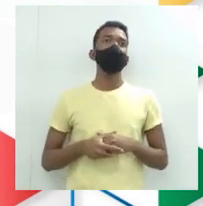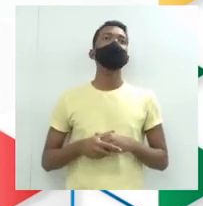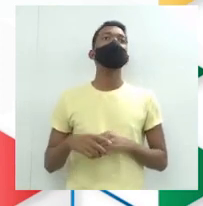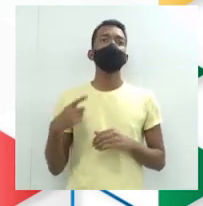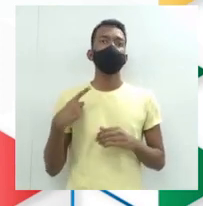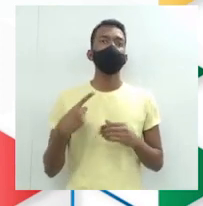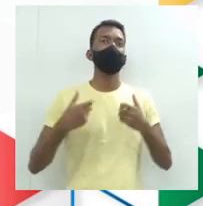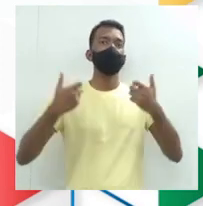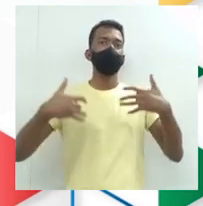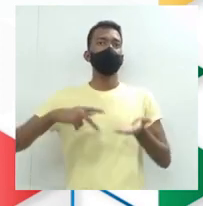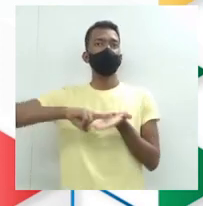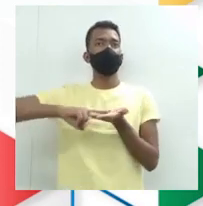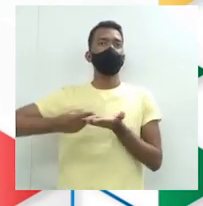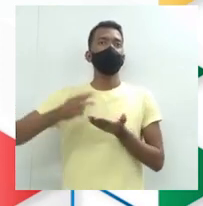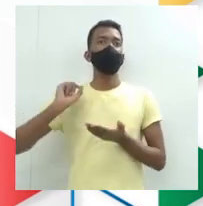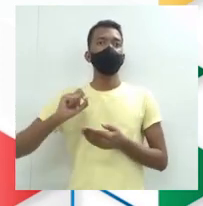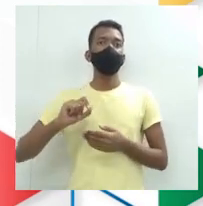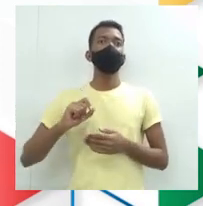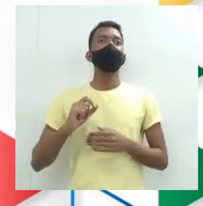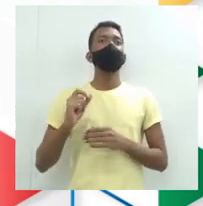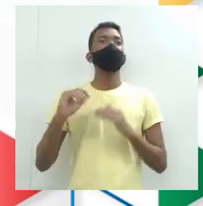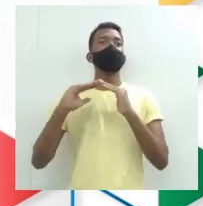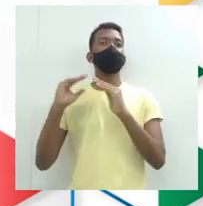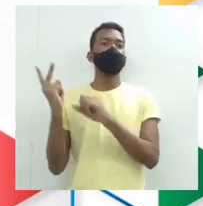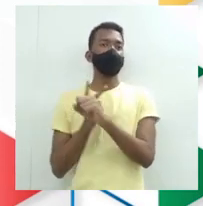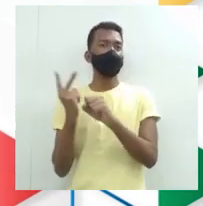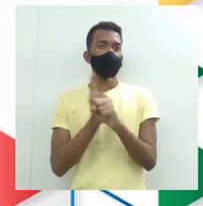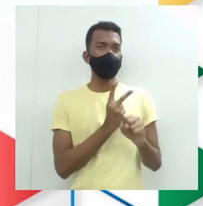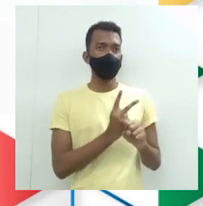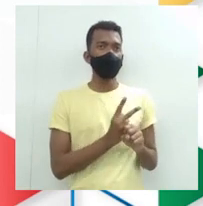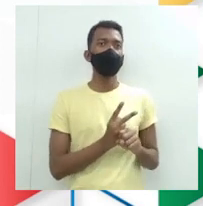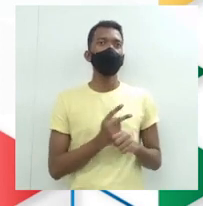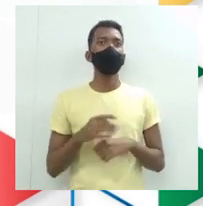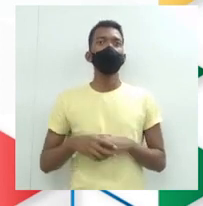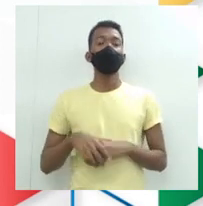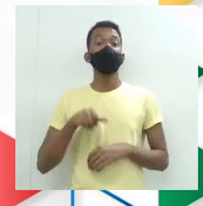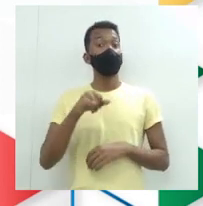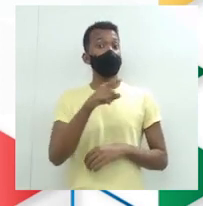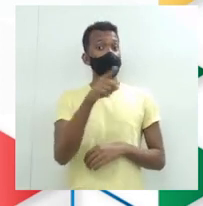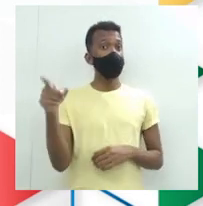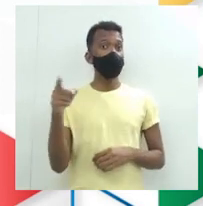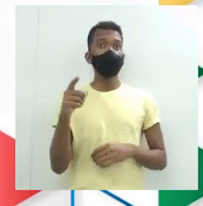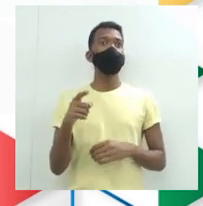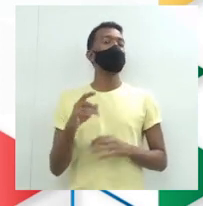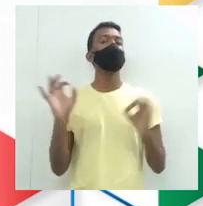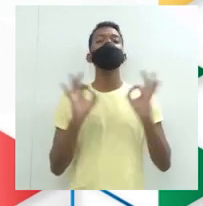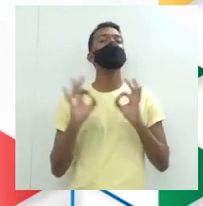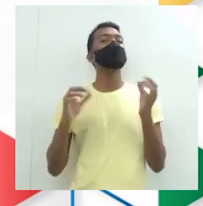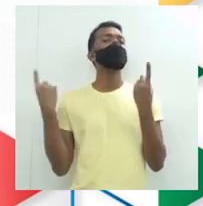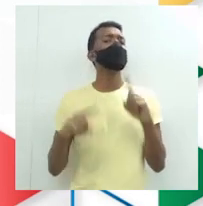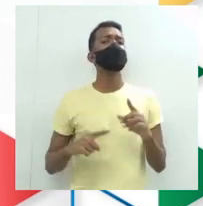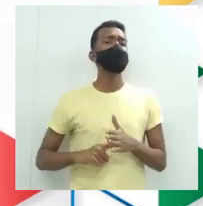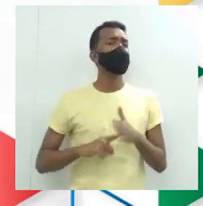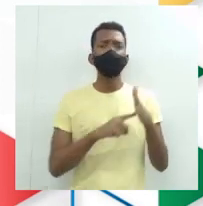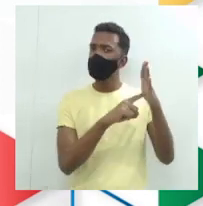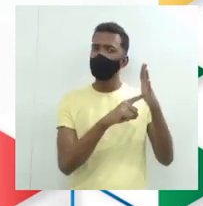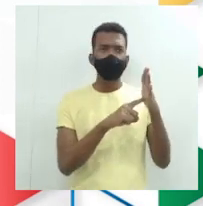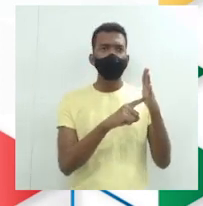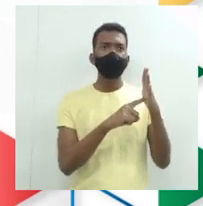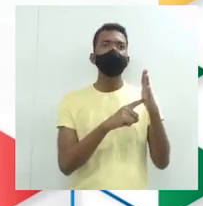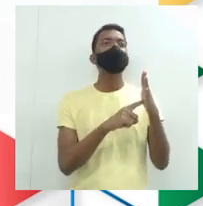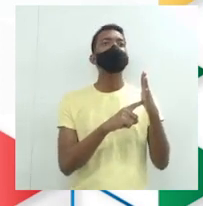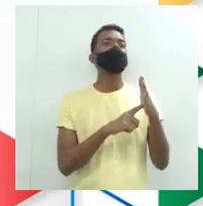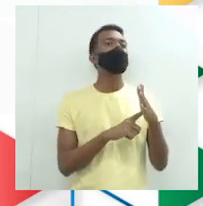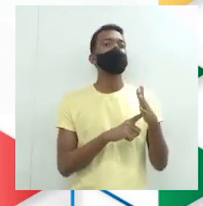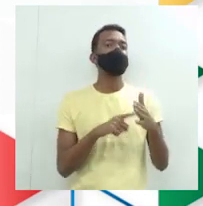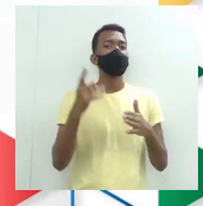para vocês, Domestic Violence, violência doméstica. If you don't denounce it, se você não